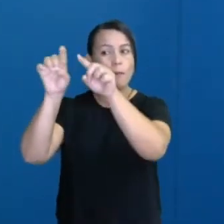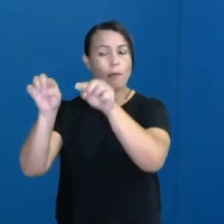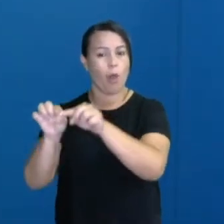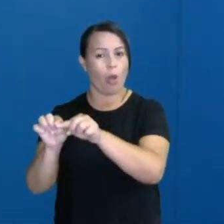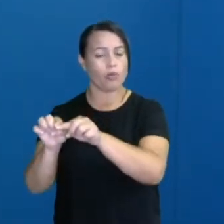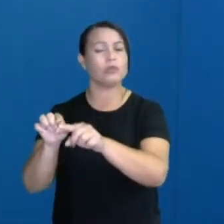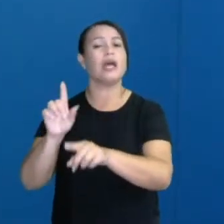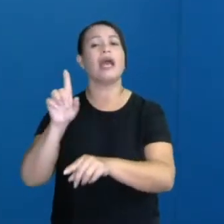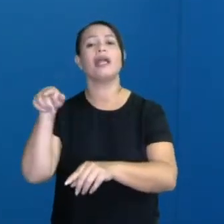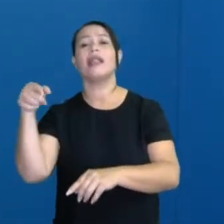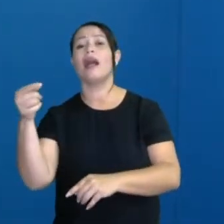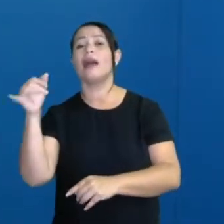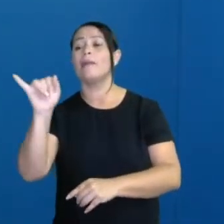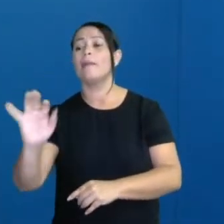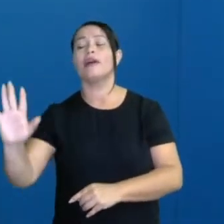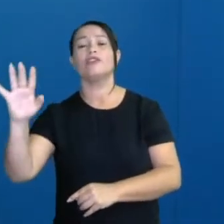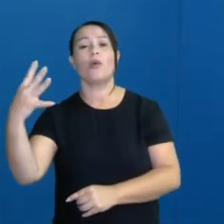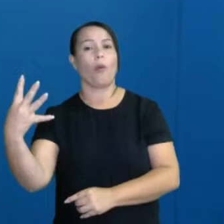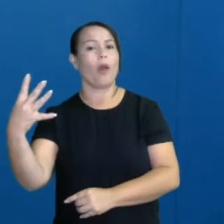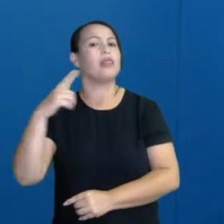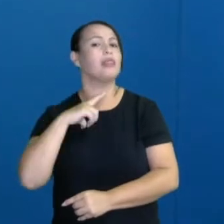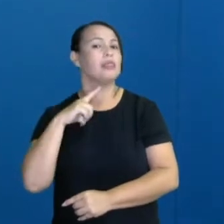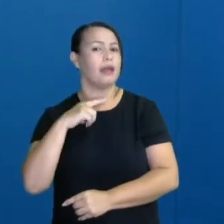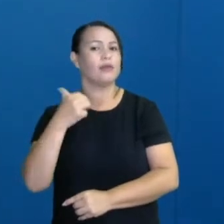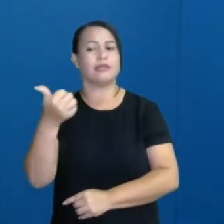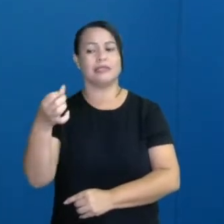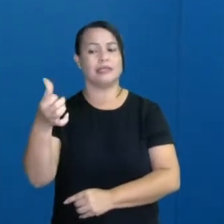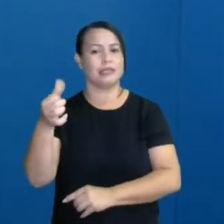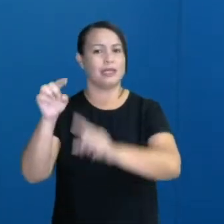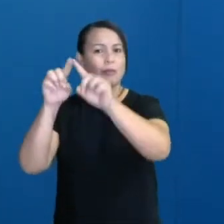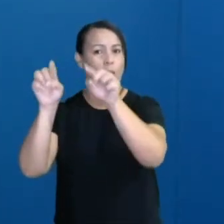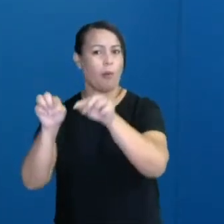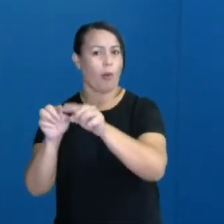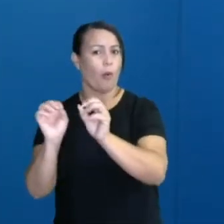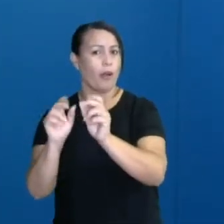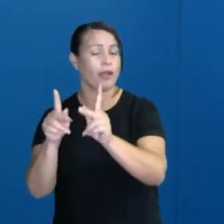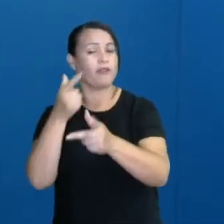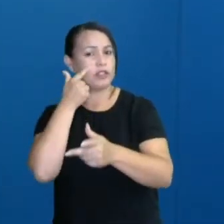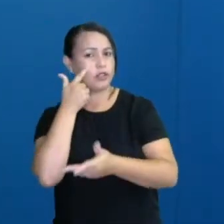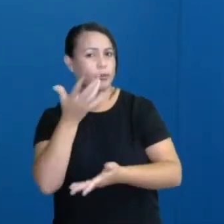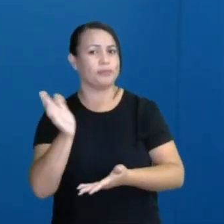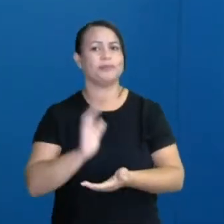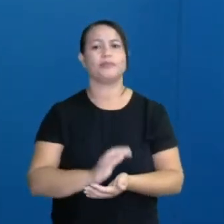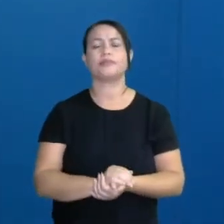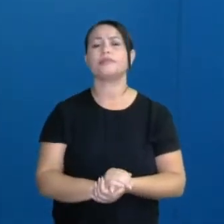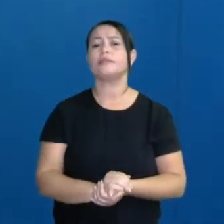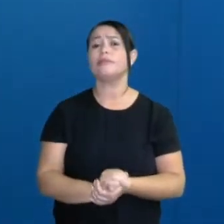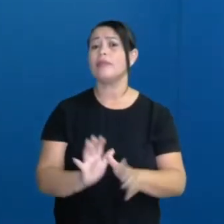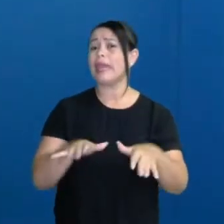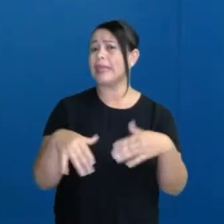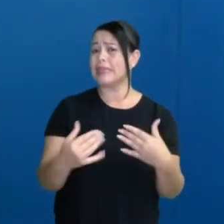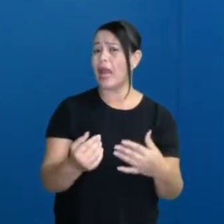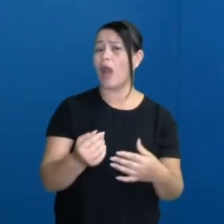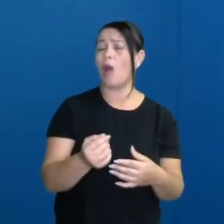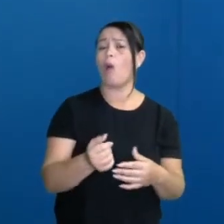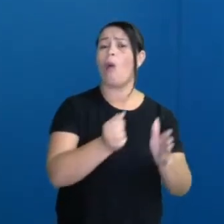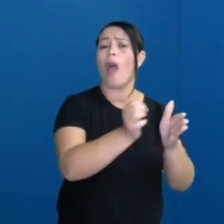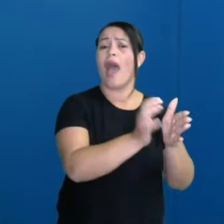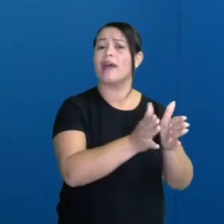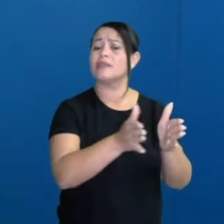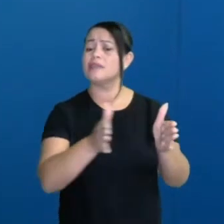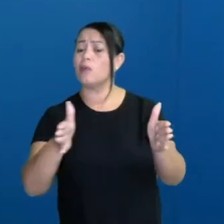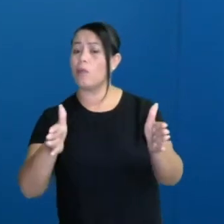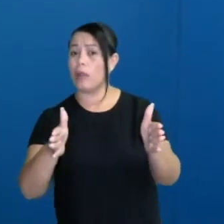blocos. E na minha figura 4, eu tenho 16 blocos. Veja só. Então, essa